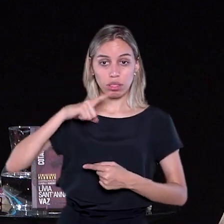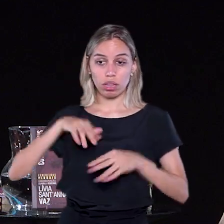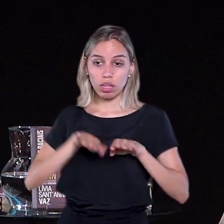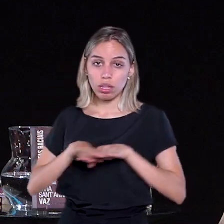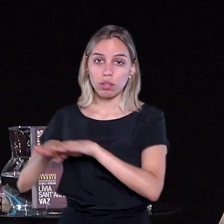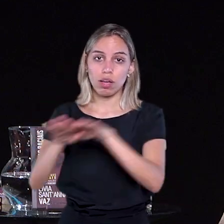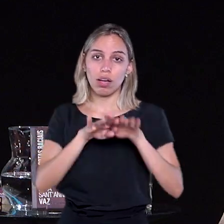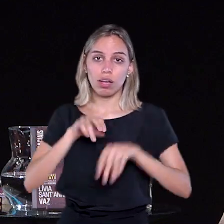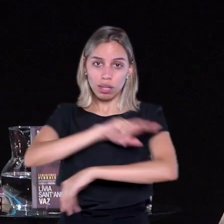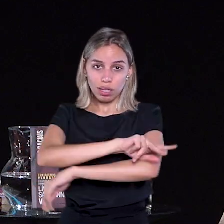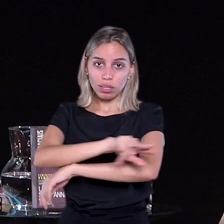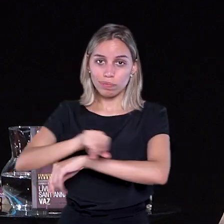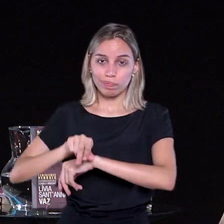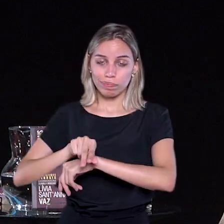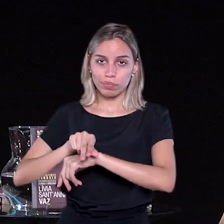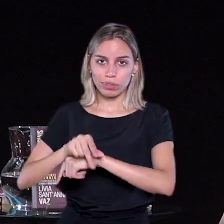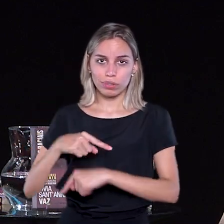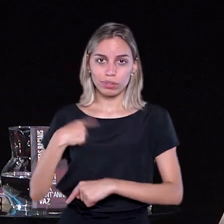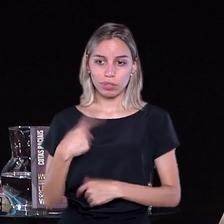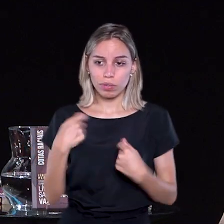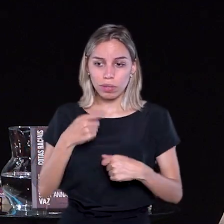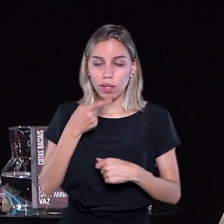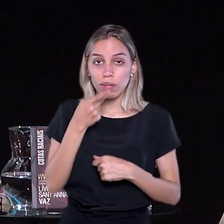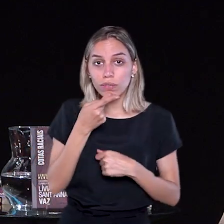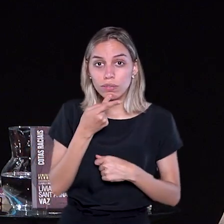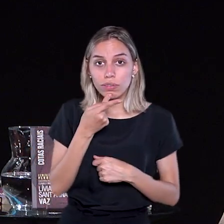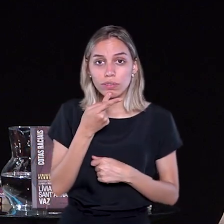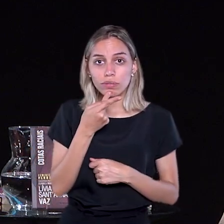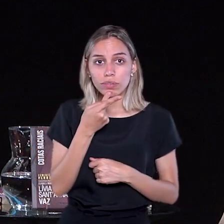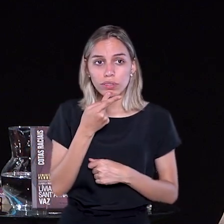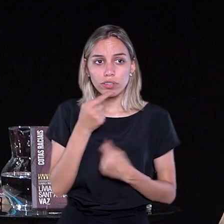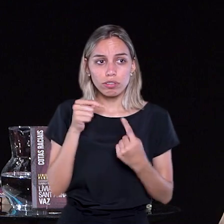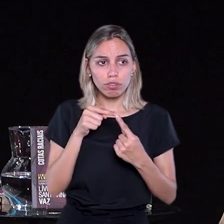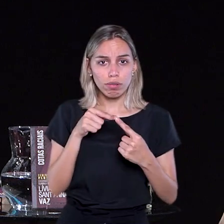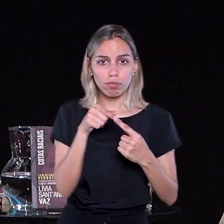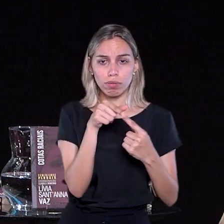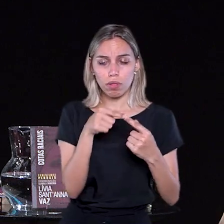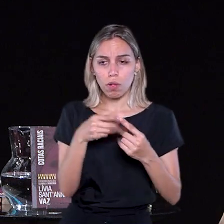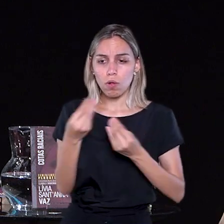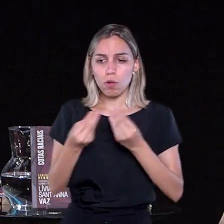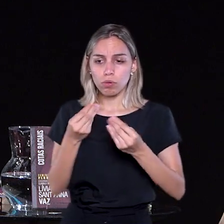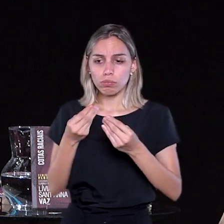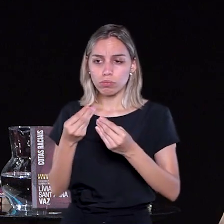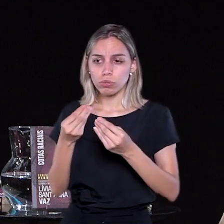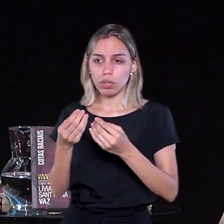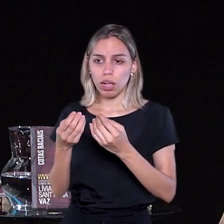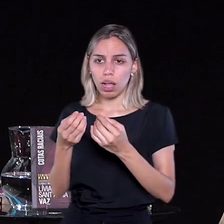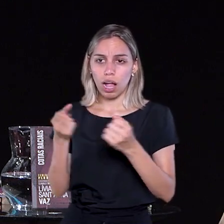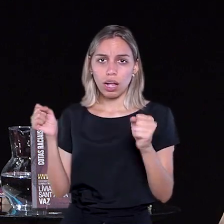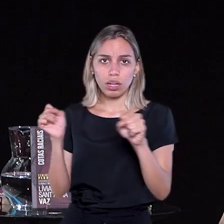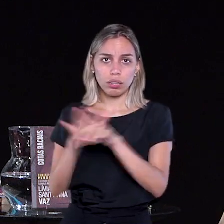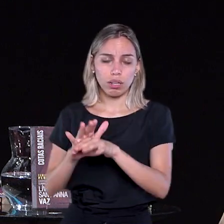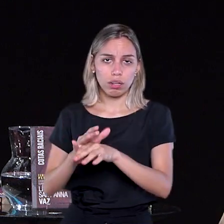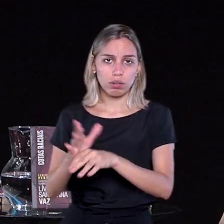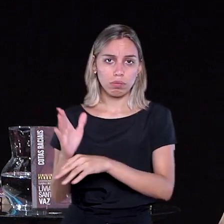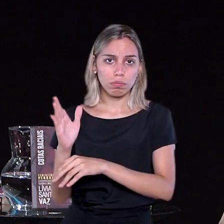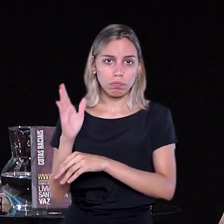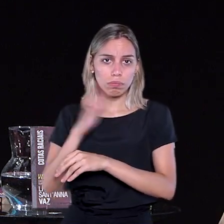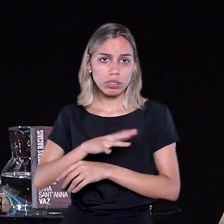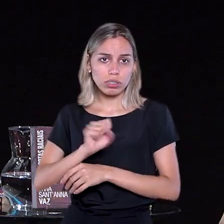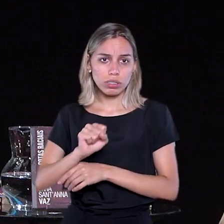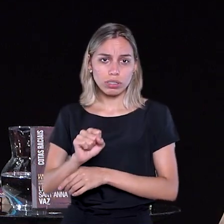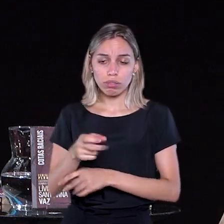convém, muda-se de ideia ou transforma-se ou desracializa, né? Nós temos um país,